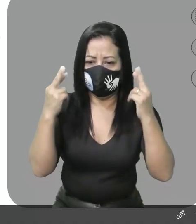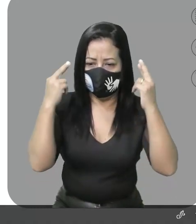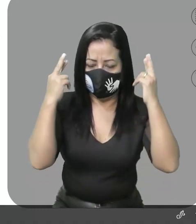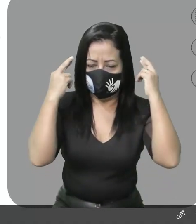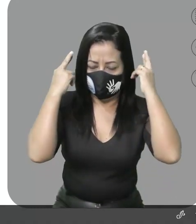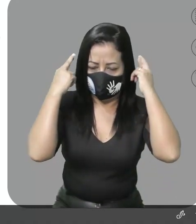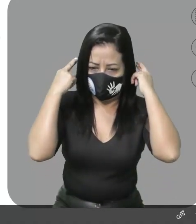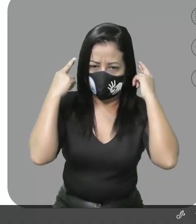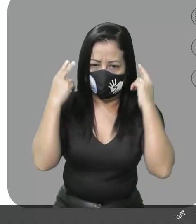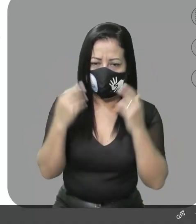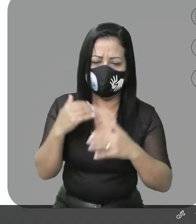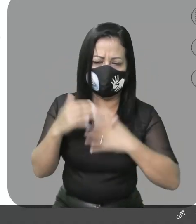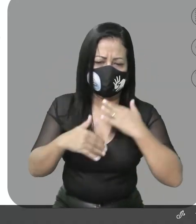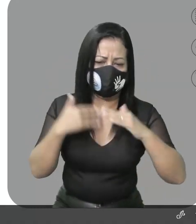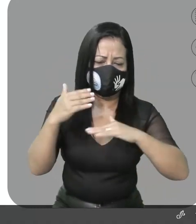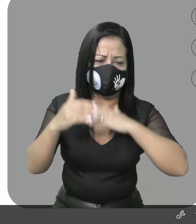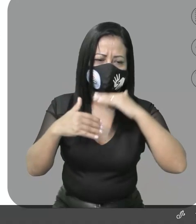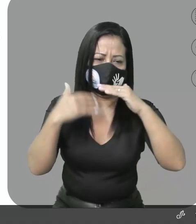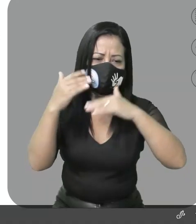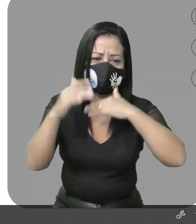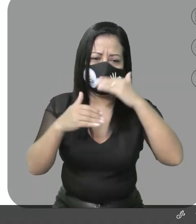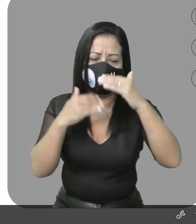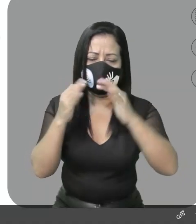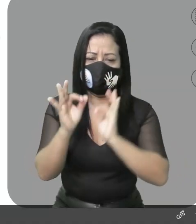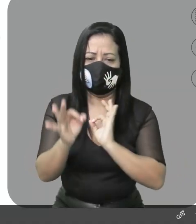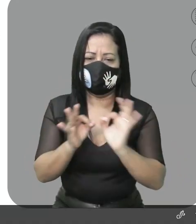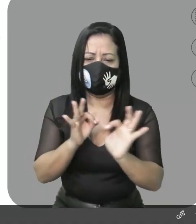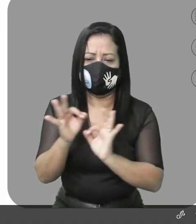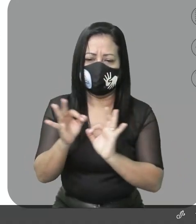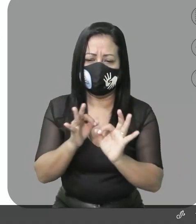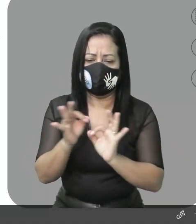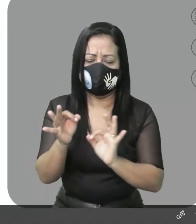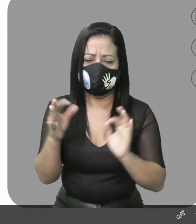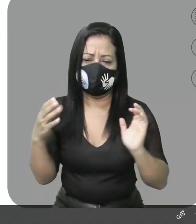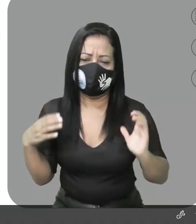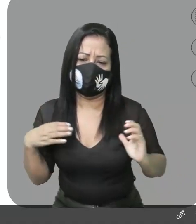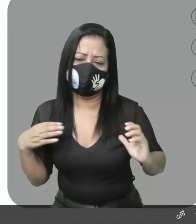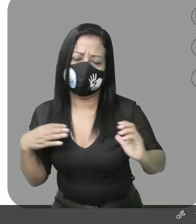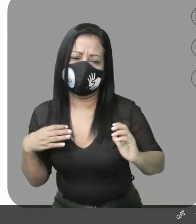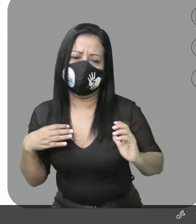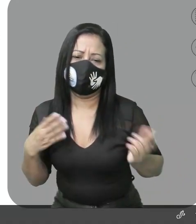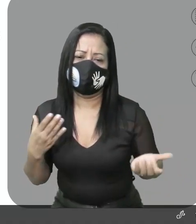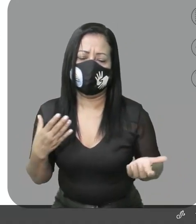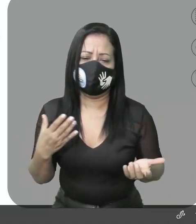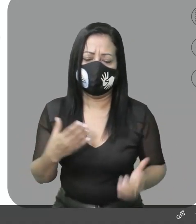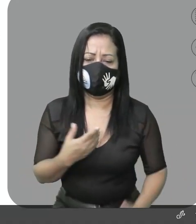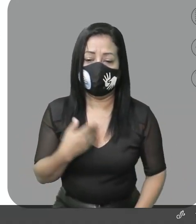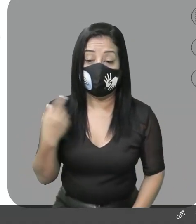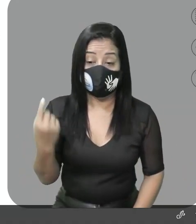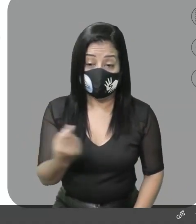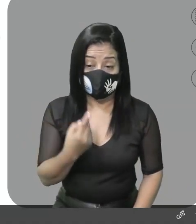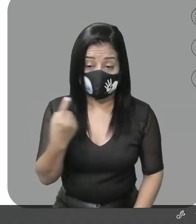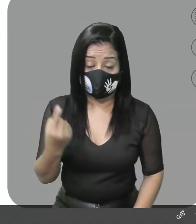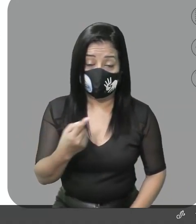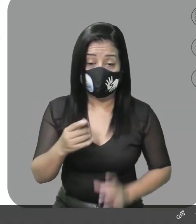apogeu, estrutura da polis, e a democracia encontraram seu desenvolvimento